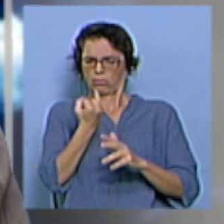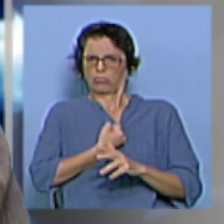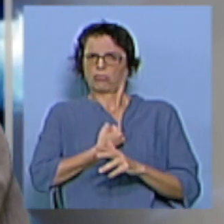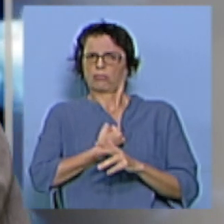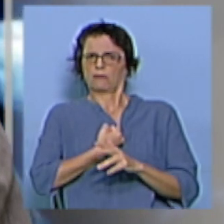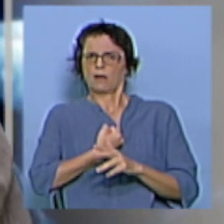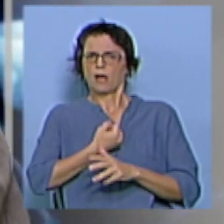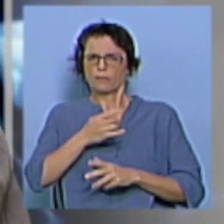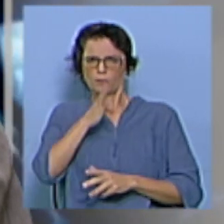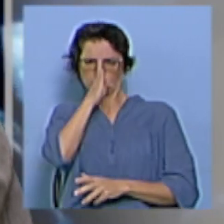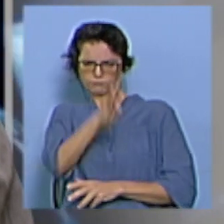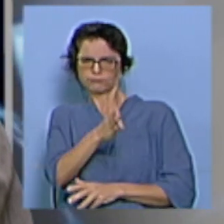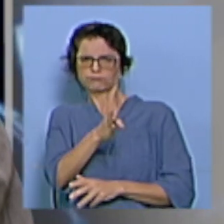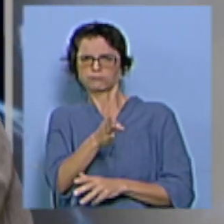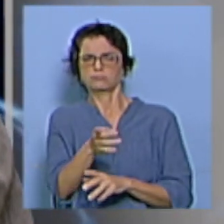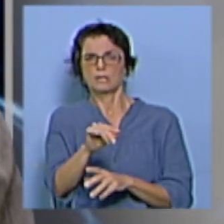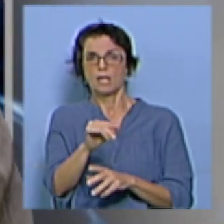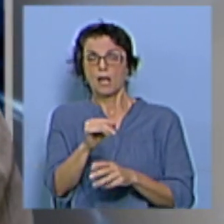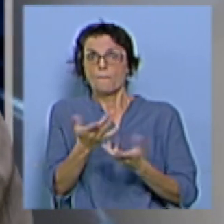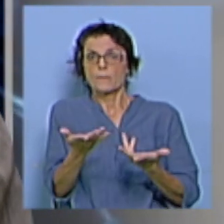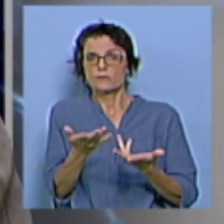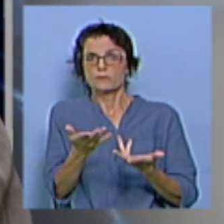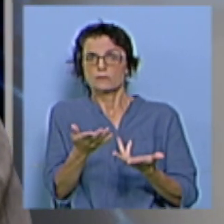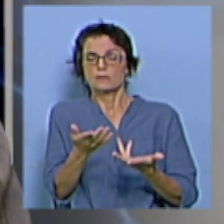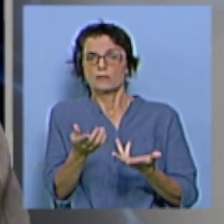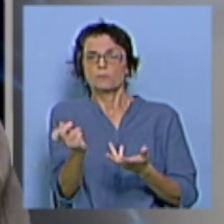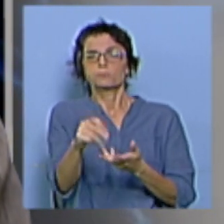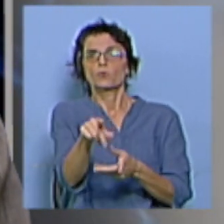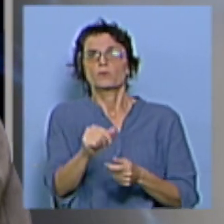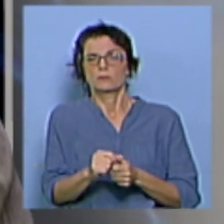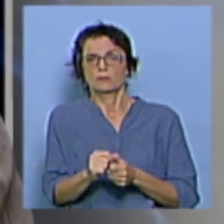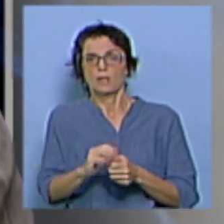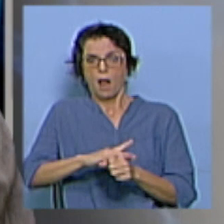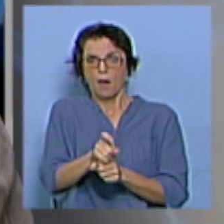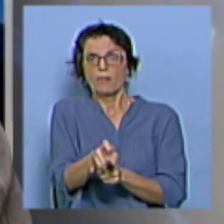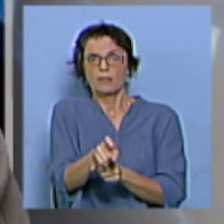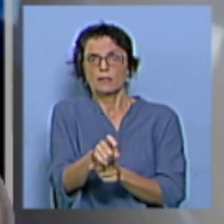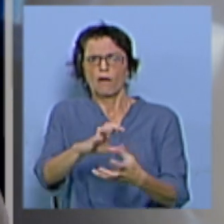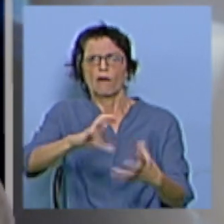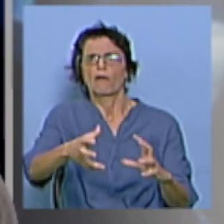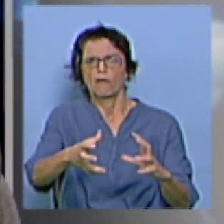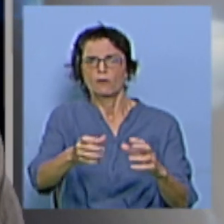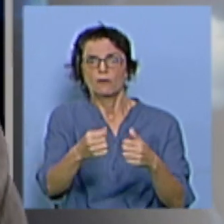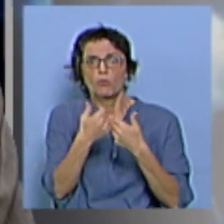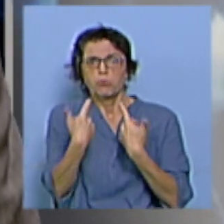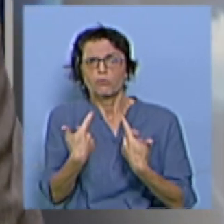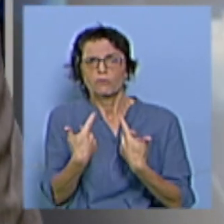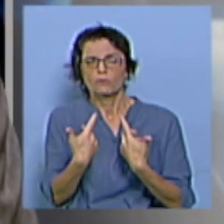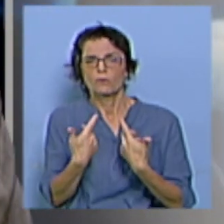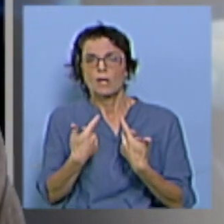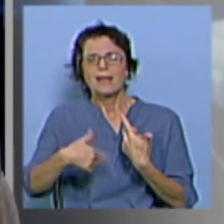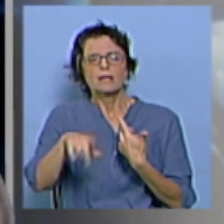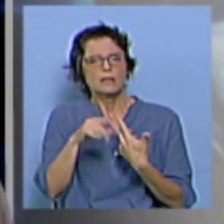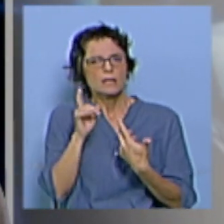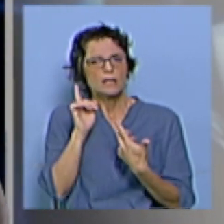vemos que a pandemia pôs tudo isso em questão. Ou seja, então foi necessário, eu não vou dizer reinventar,